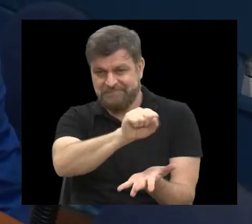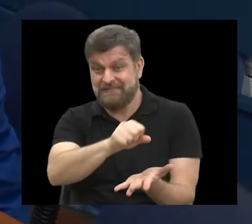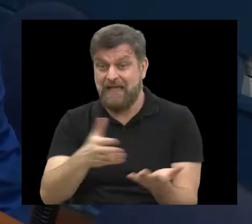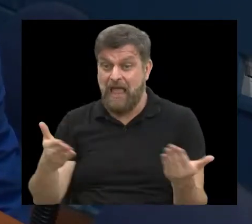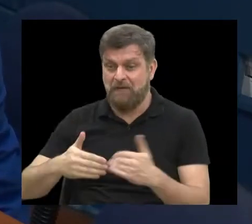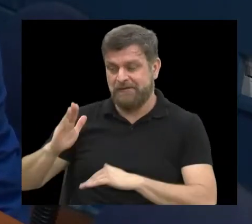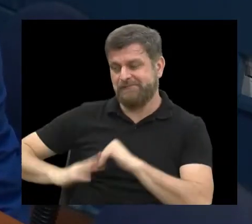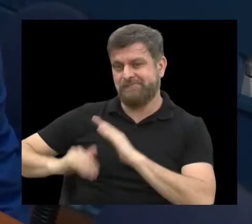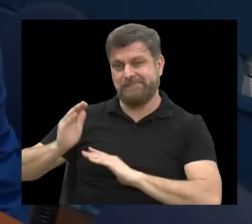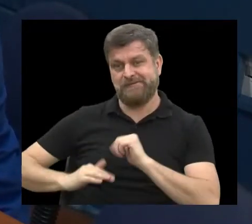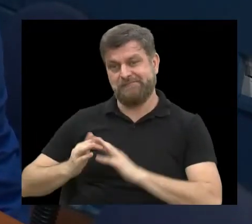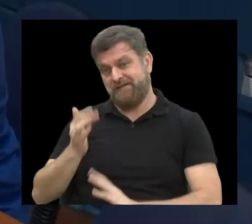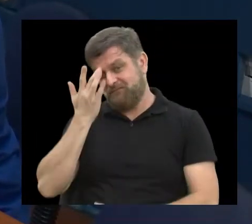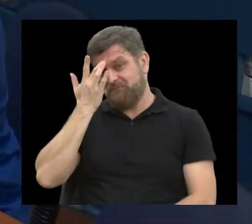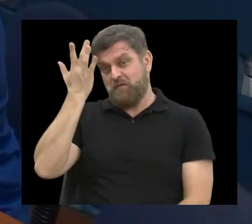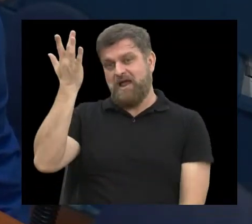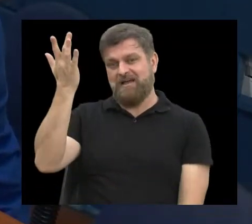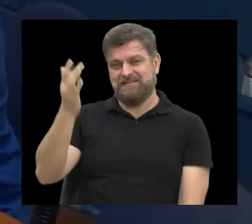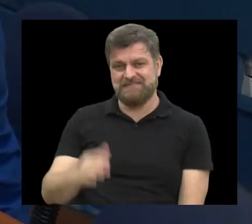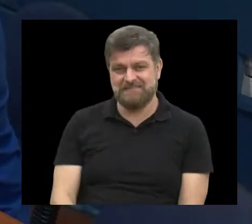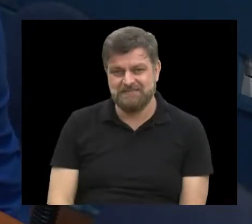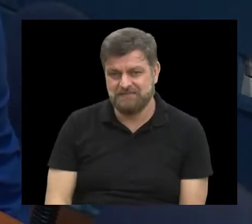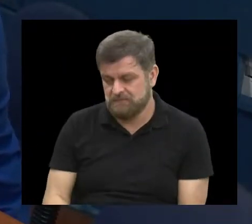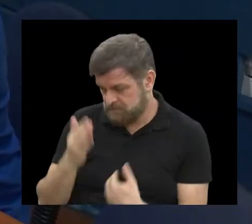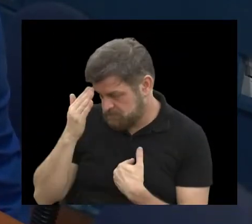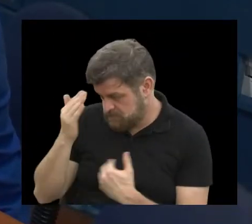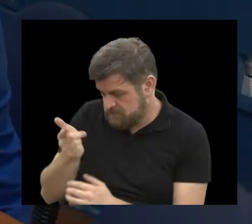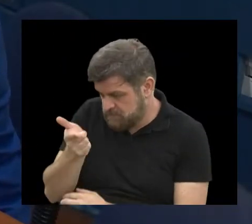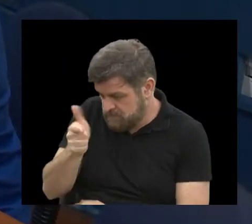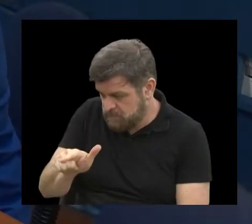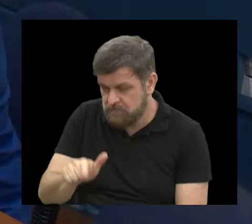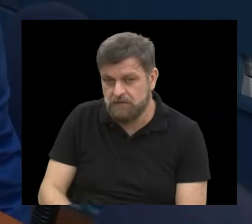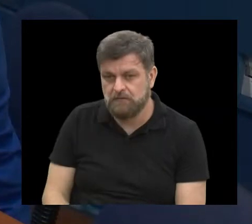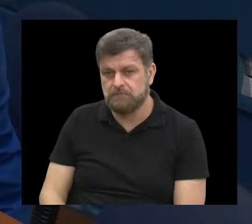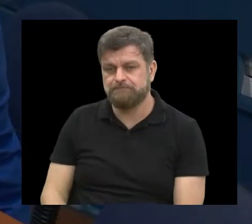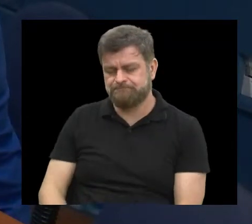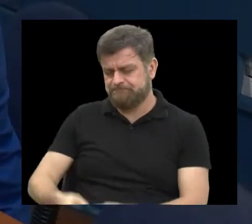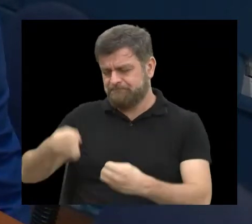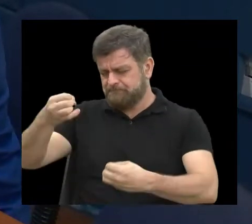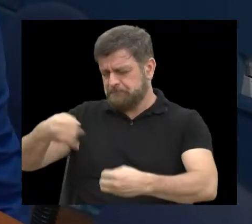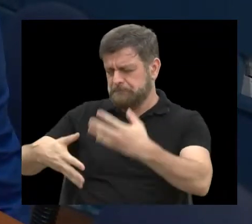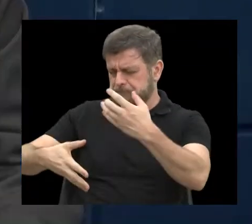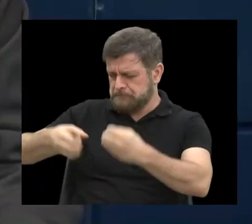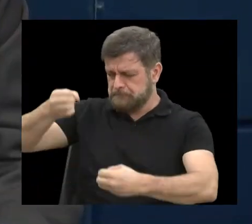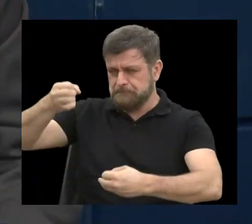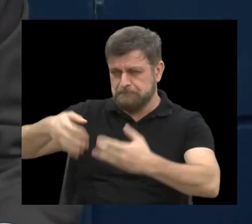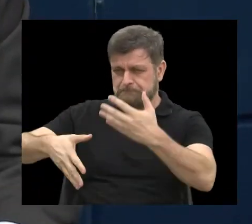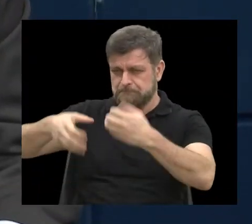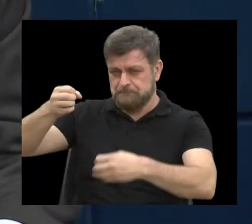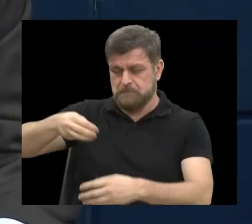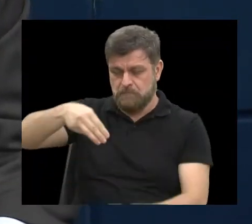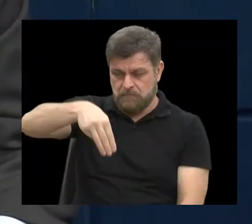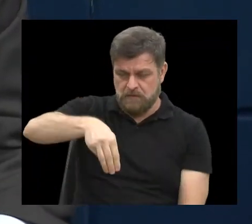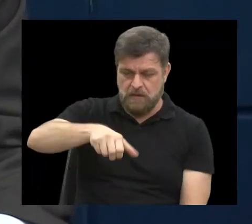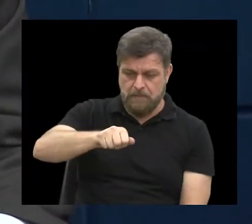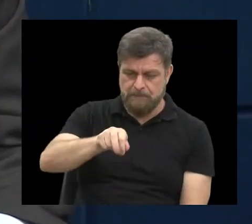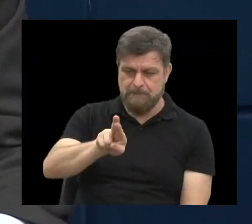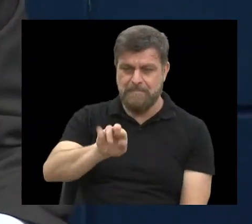prático, dá para a gente já saber. Então, eu agradeço aqui mais uma vez a sua presença, da Mariana Guidotti, que é assistente